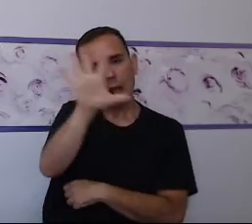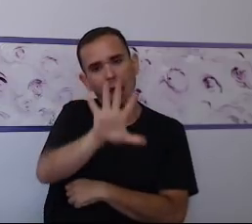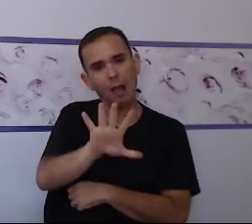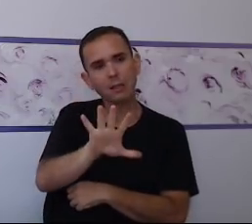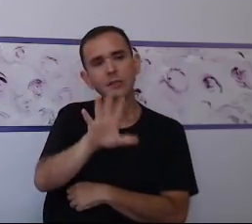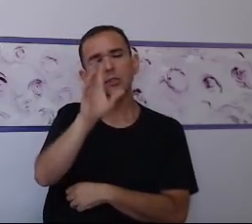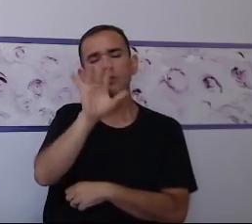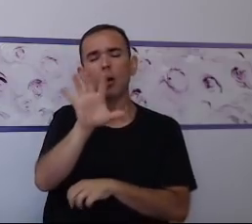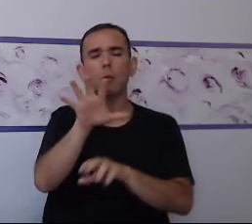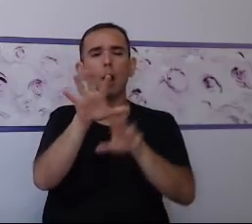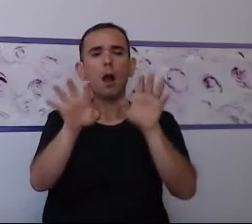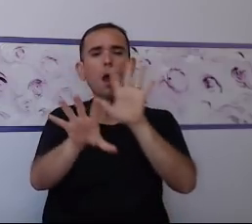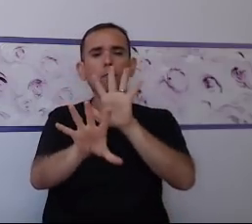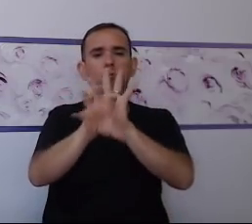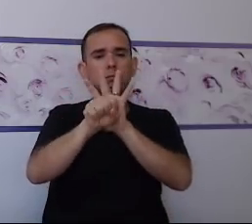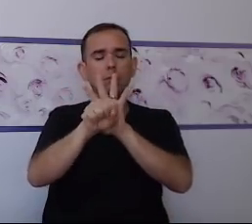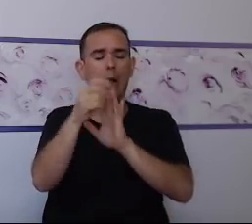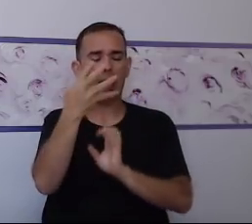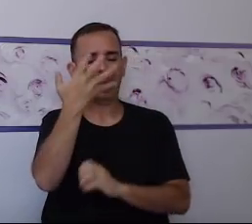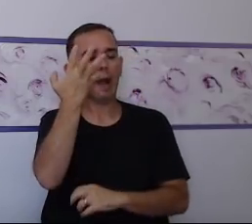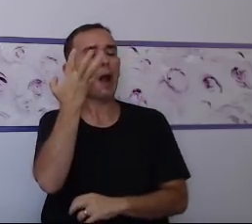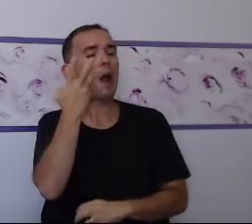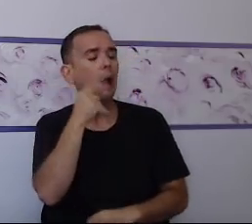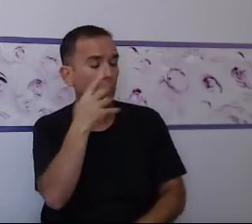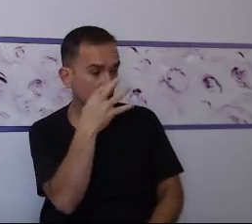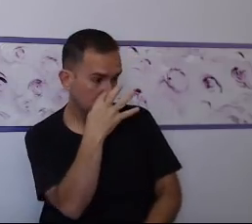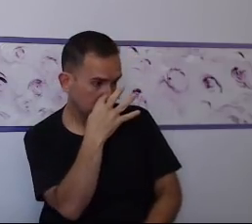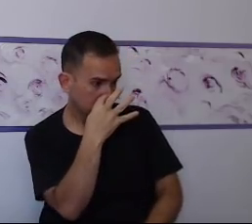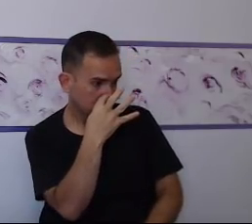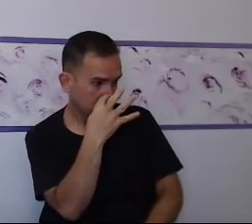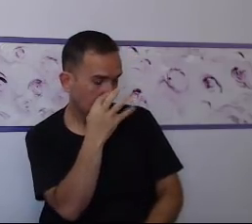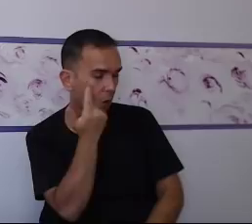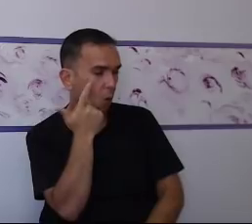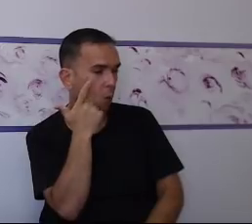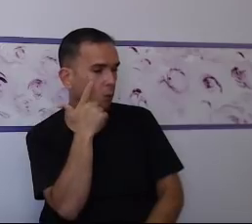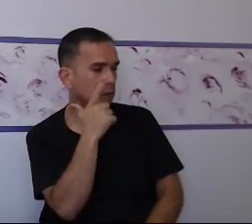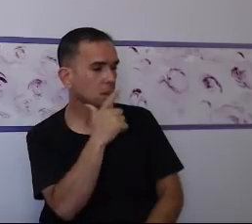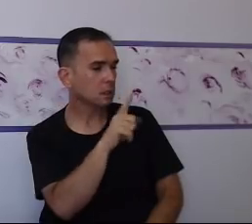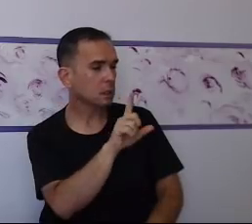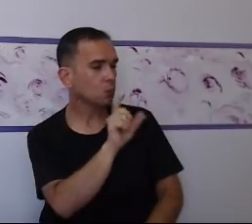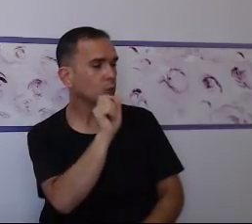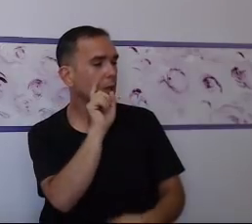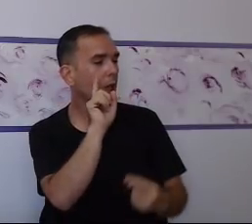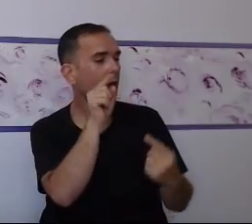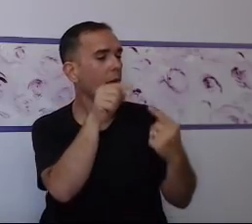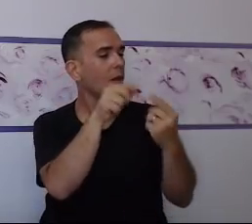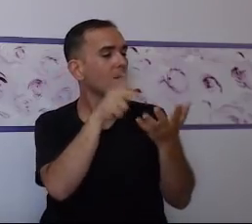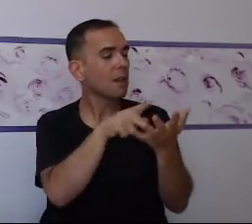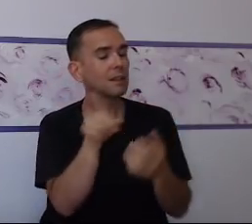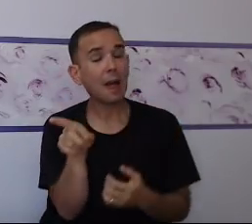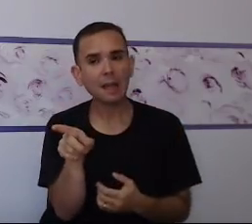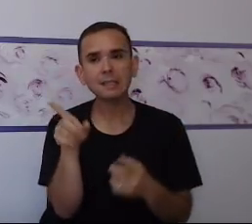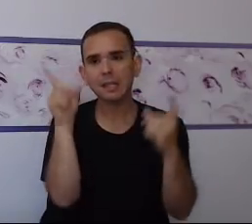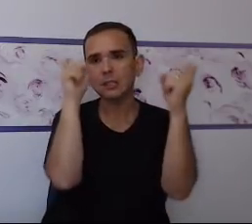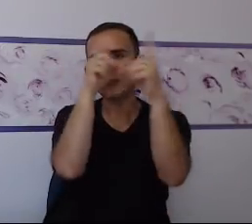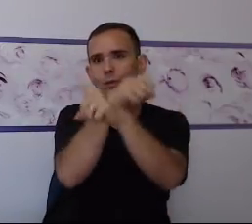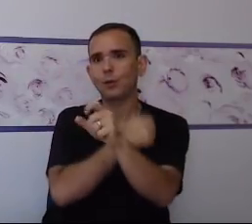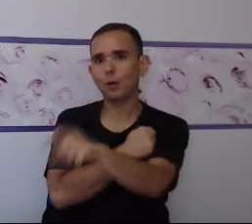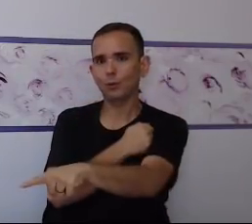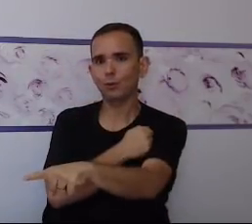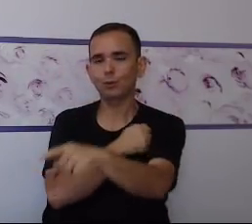que é abstrata, então a criança tem que olhar a imagem e conseguir visualizar o real, que muitas vezes está difícil para o nosso aluno.